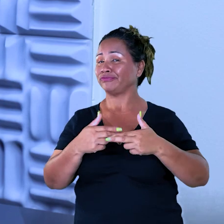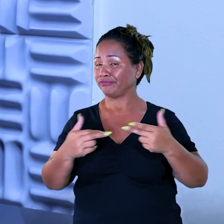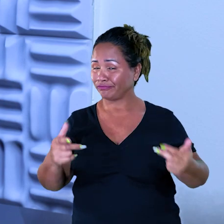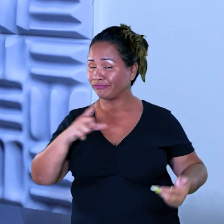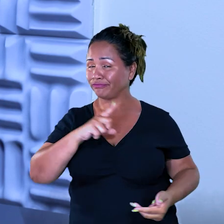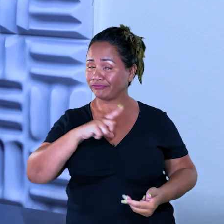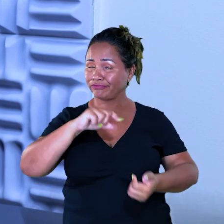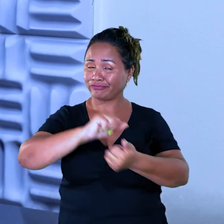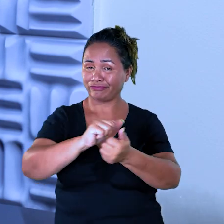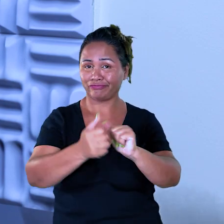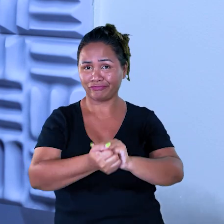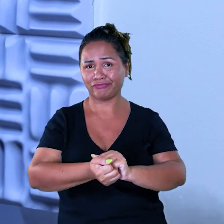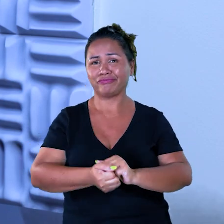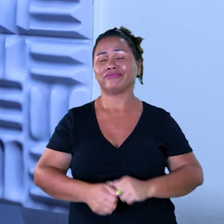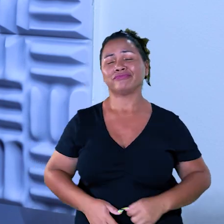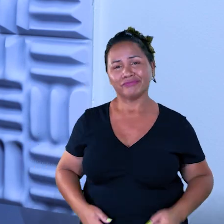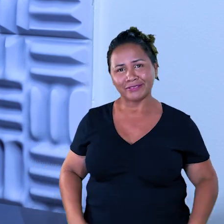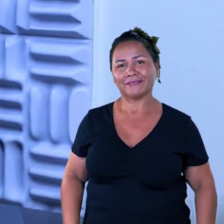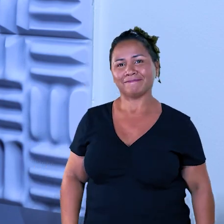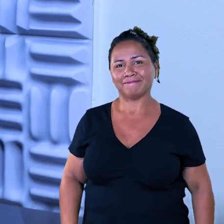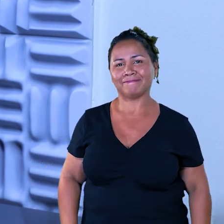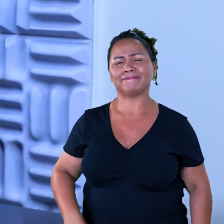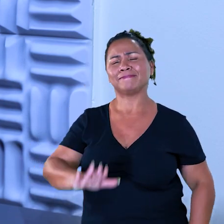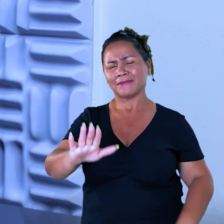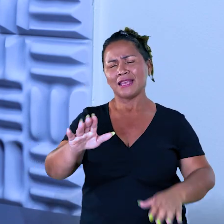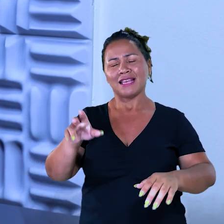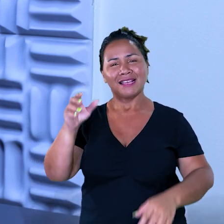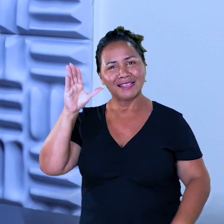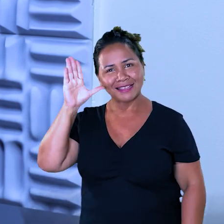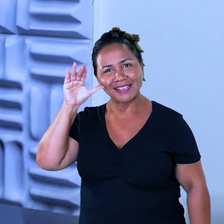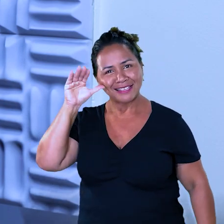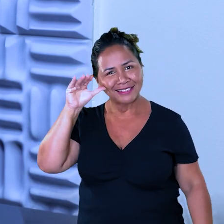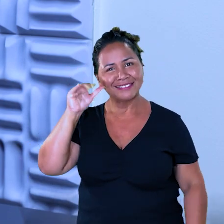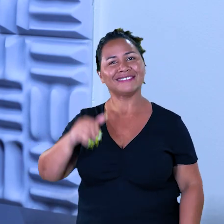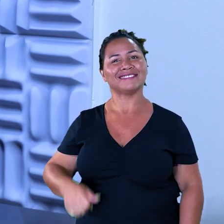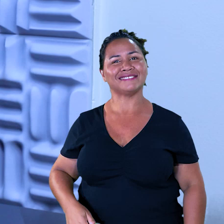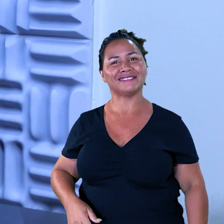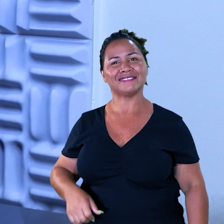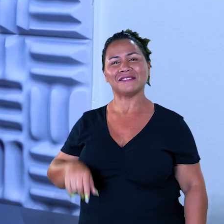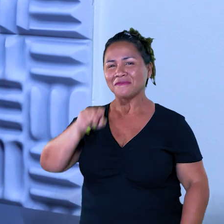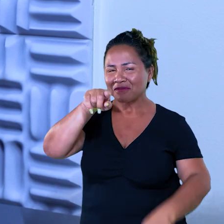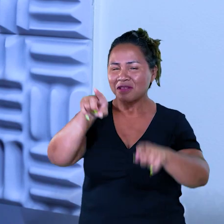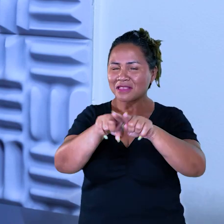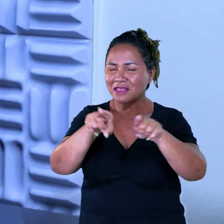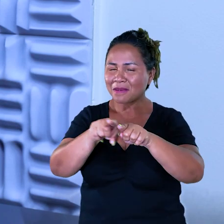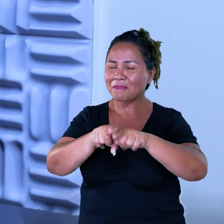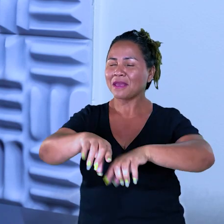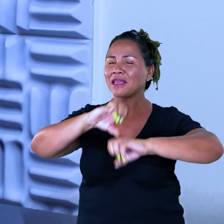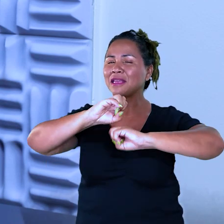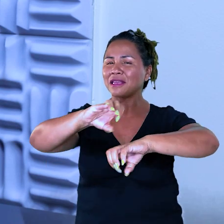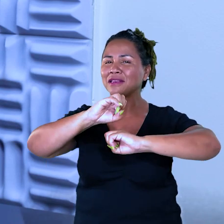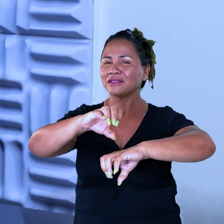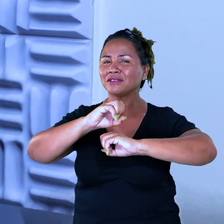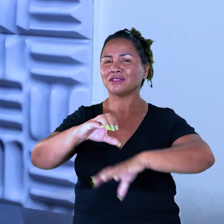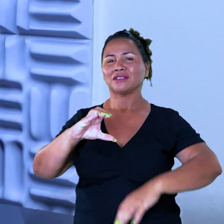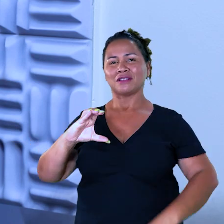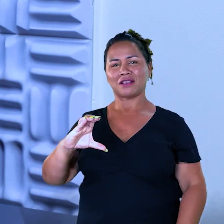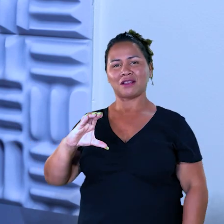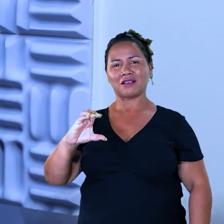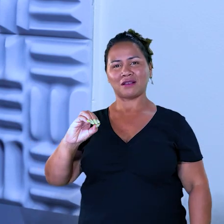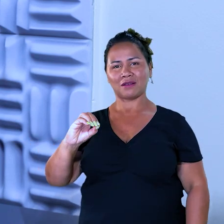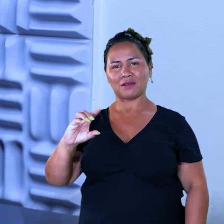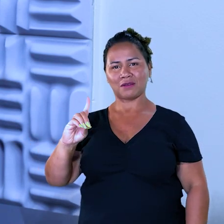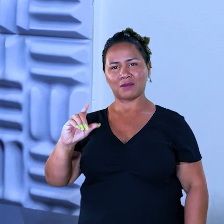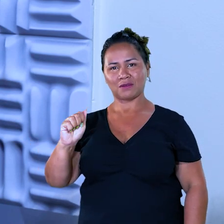Líbia? Interessante, conta pra gente que você também ensina codas, né? Tem codas na sua sala também.